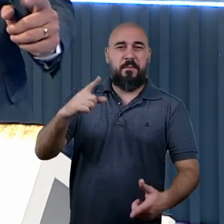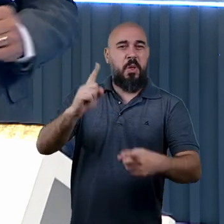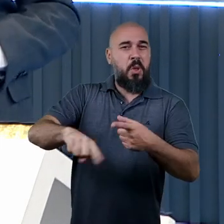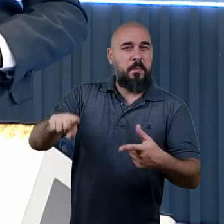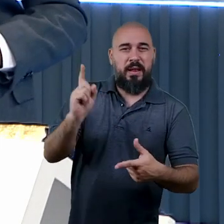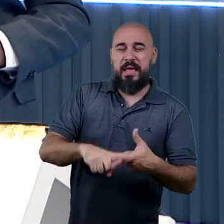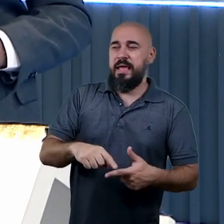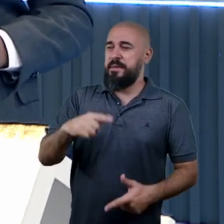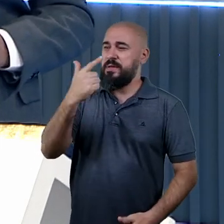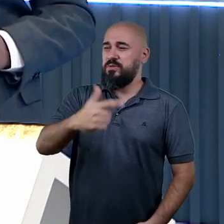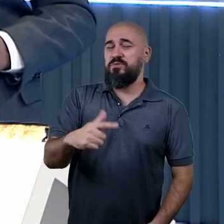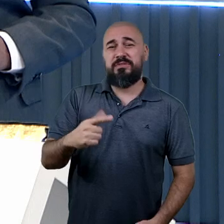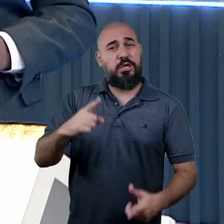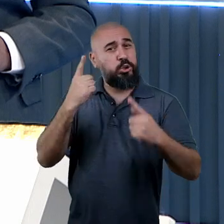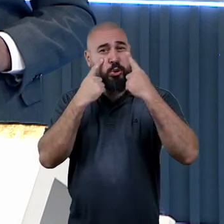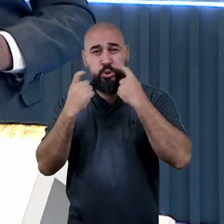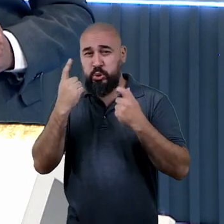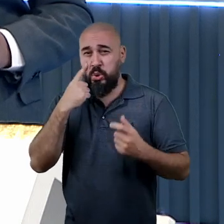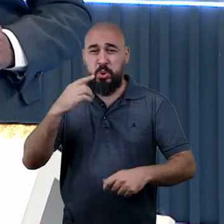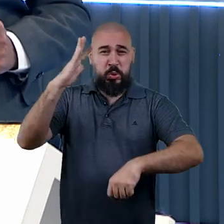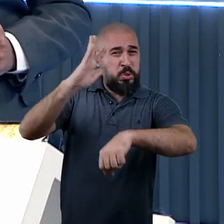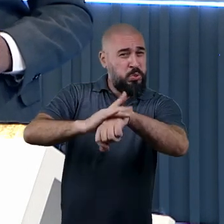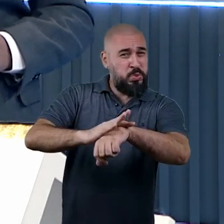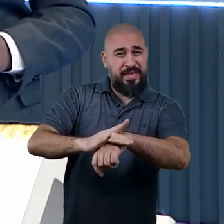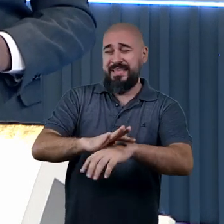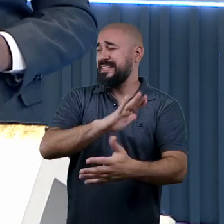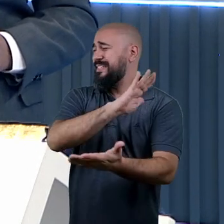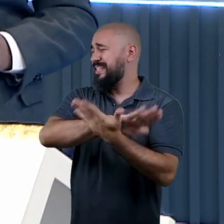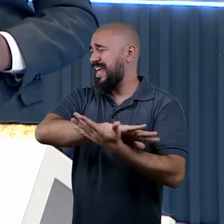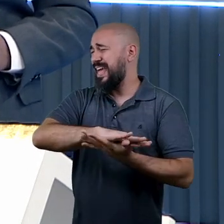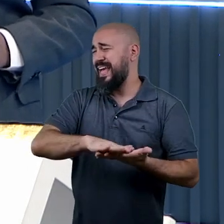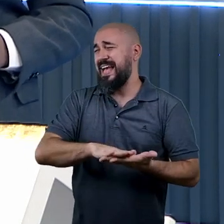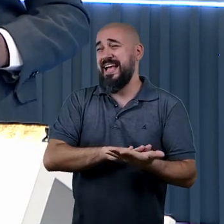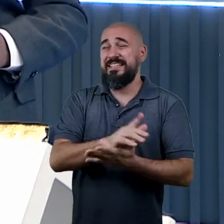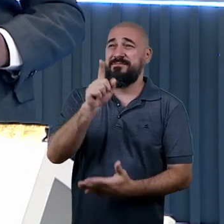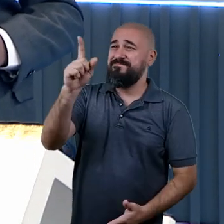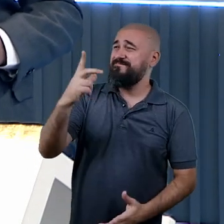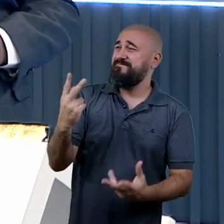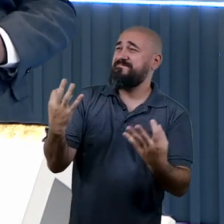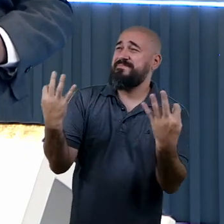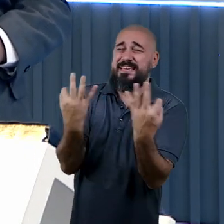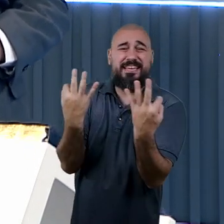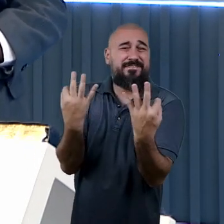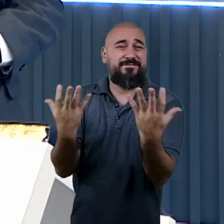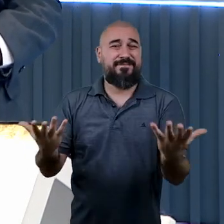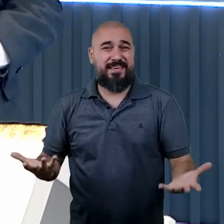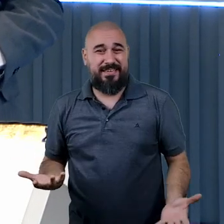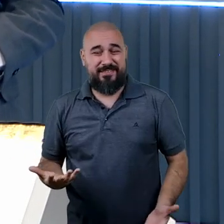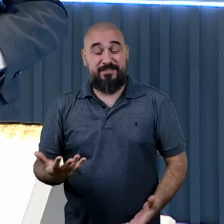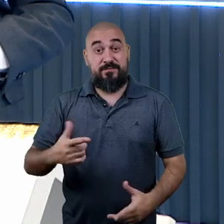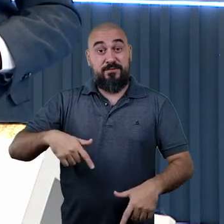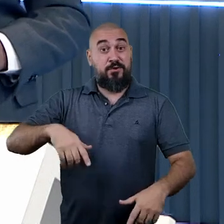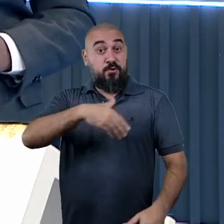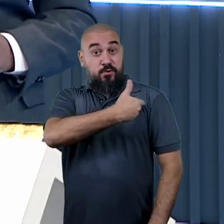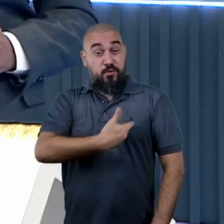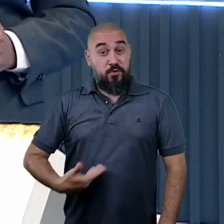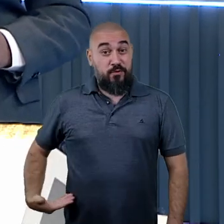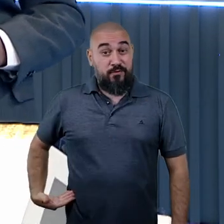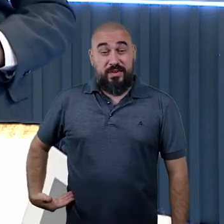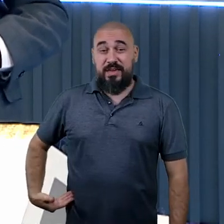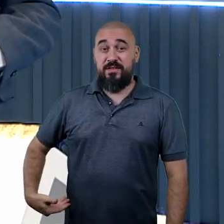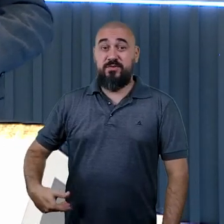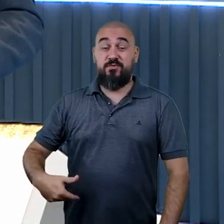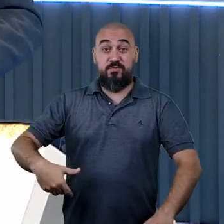sem enfermidades, sem hospitais, um reino sem síndrome do pânico,